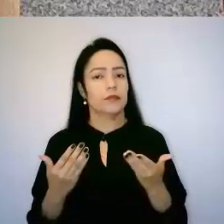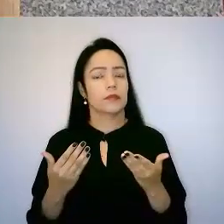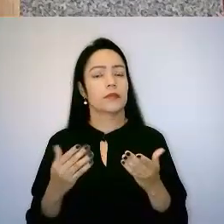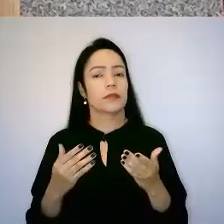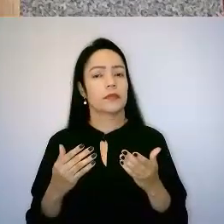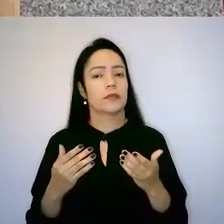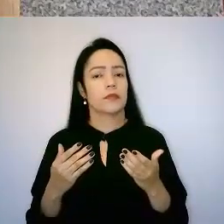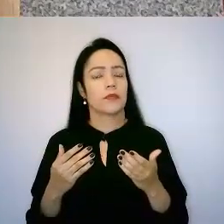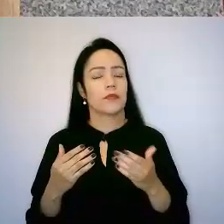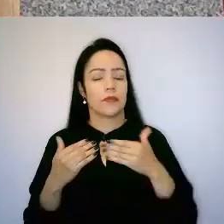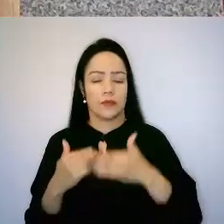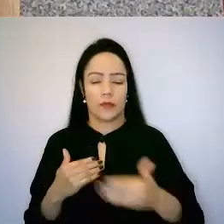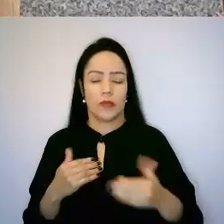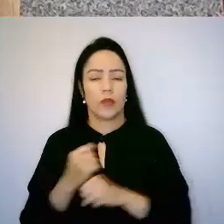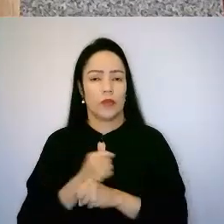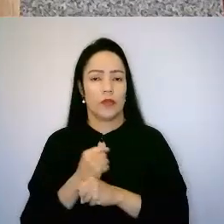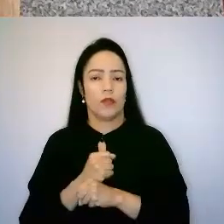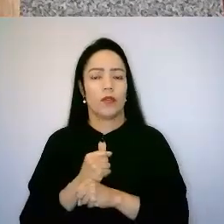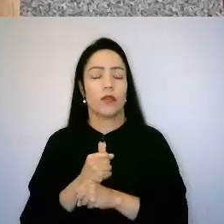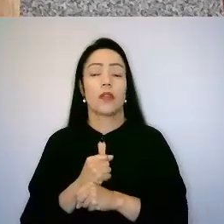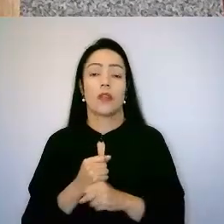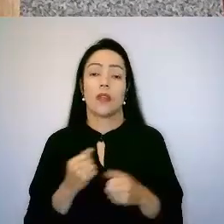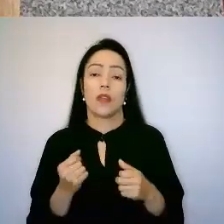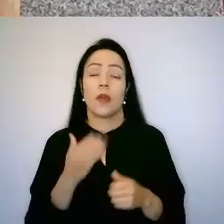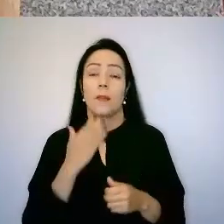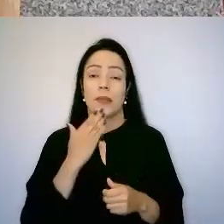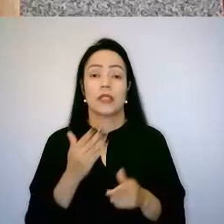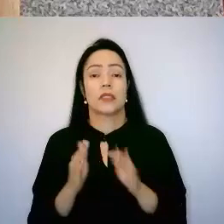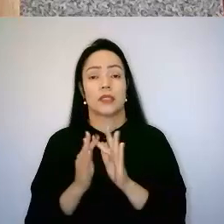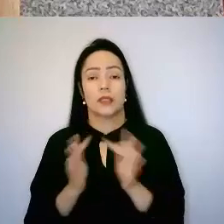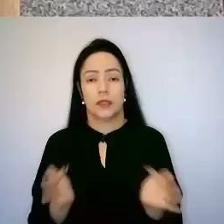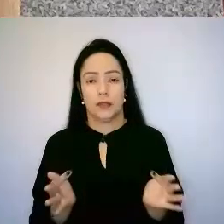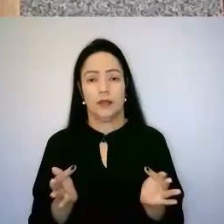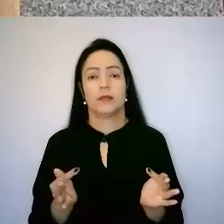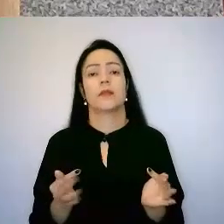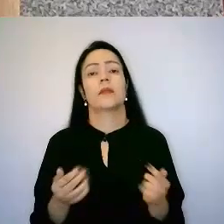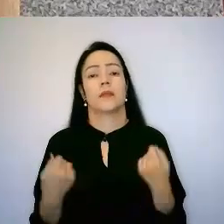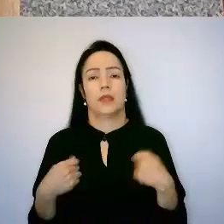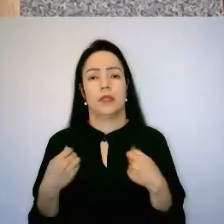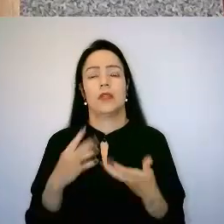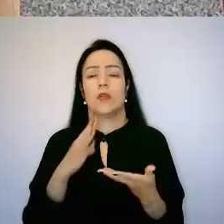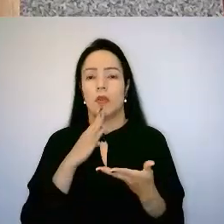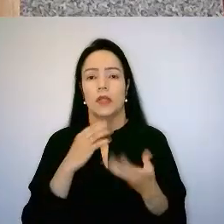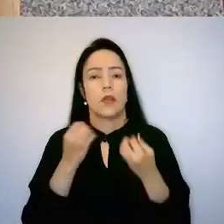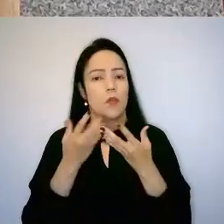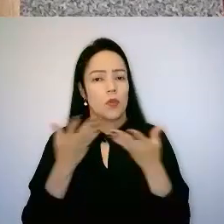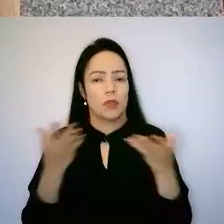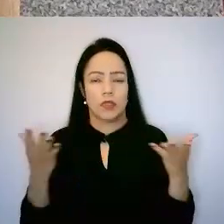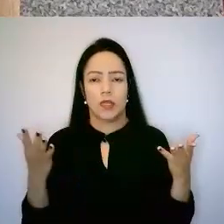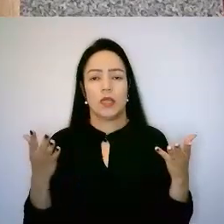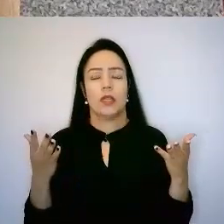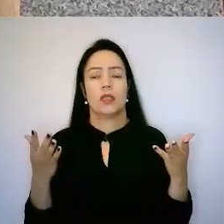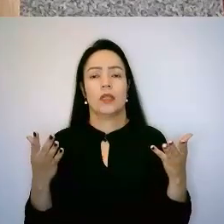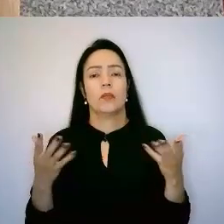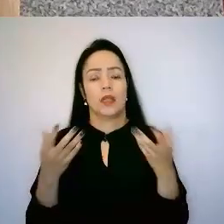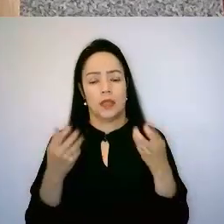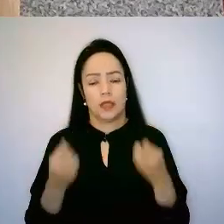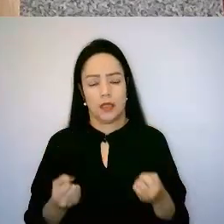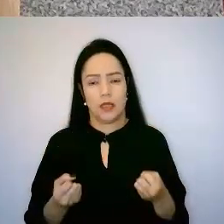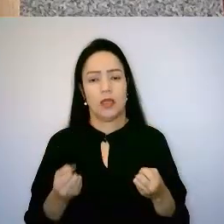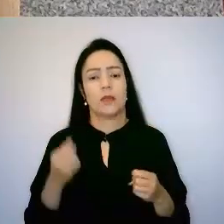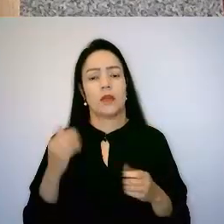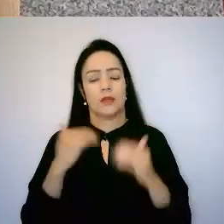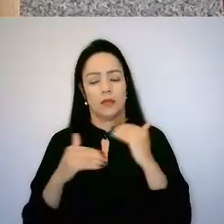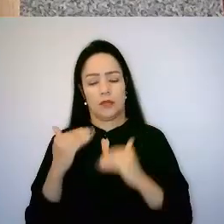excelente o que se pede aqui é algo muito simples é que seja conhecido e promovido para a gente recurso para que seja concedida essa progressão